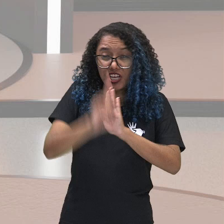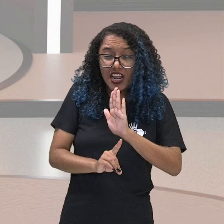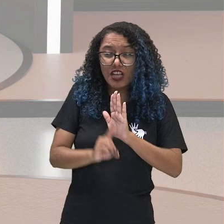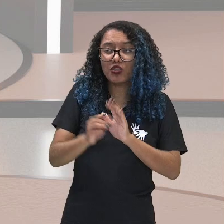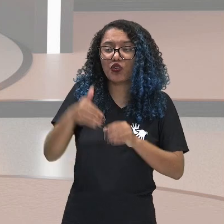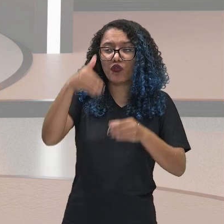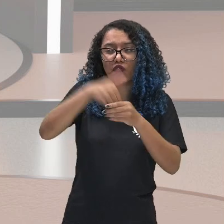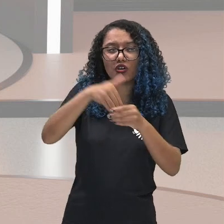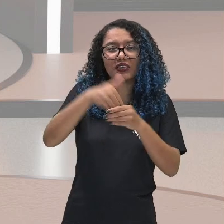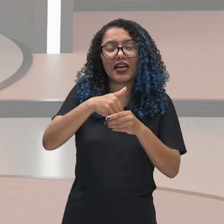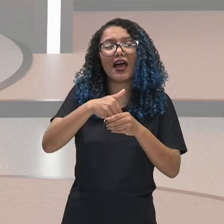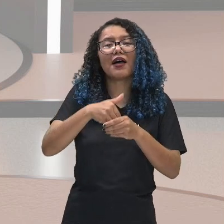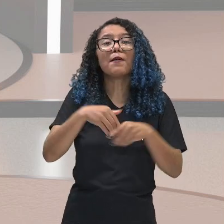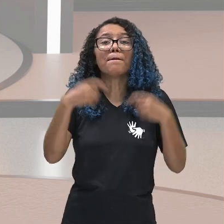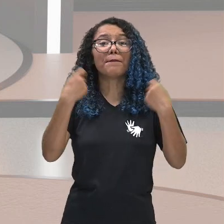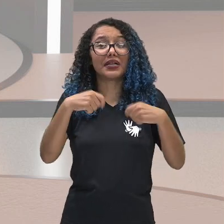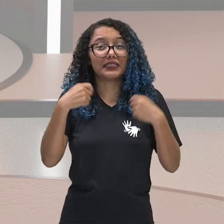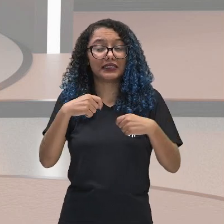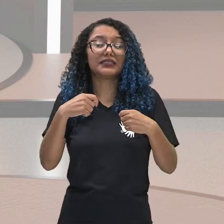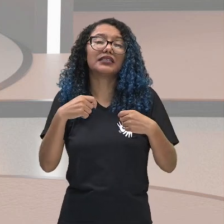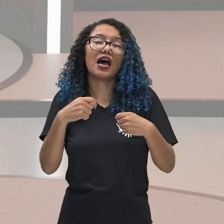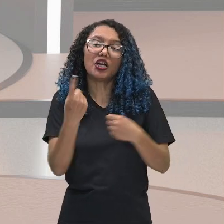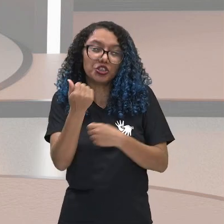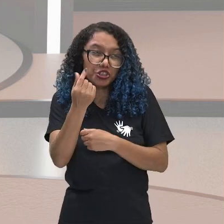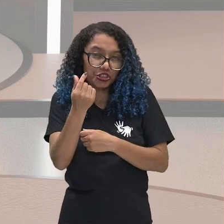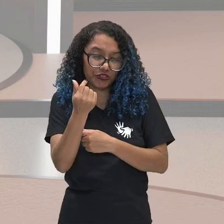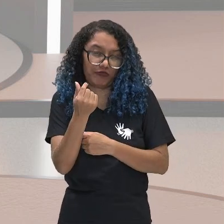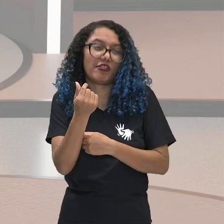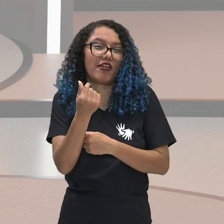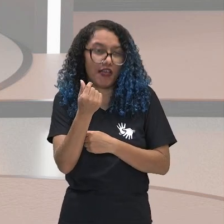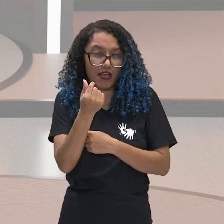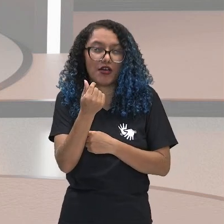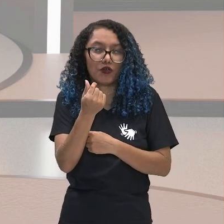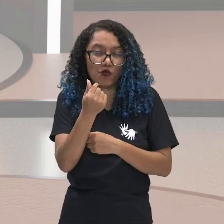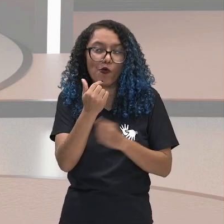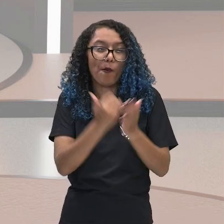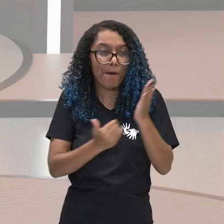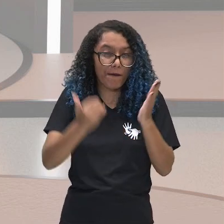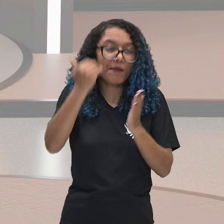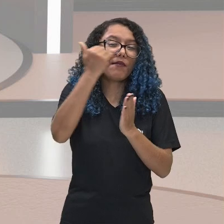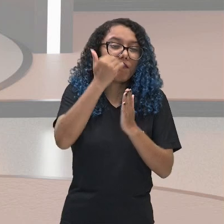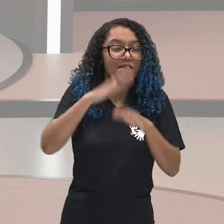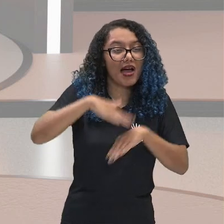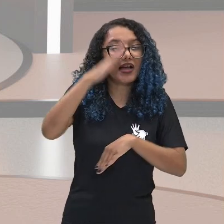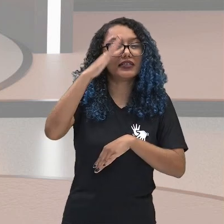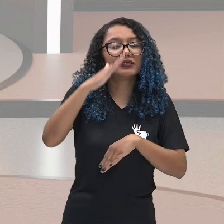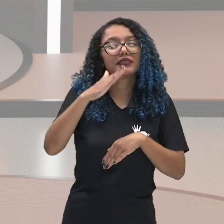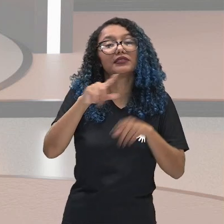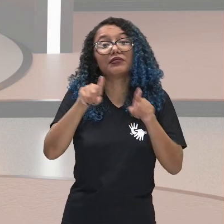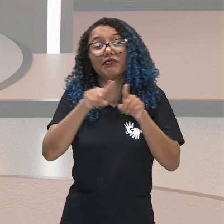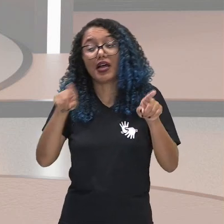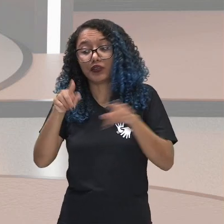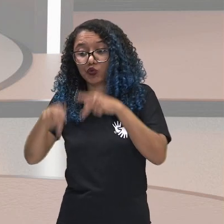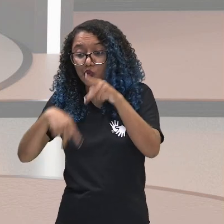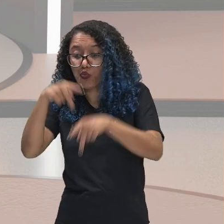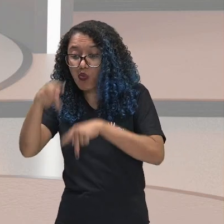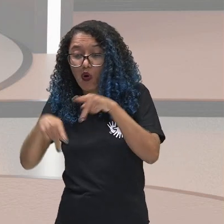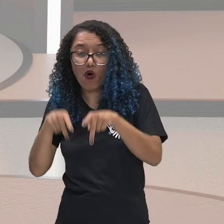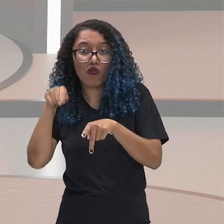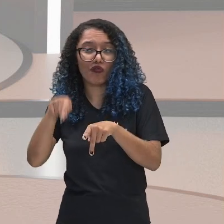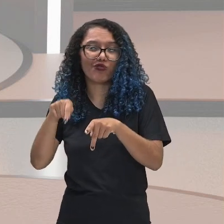renda que a maior parte da população não tinha. Isso representava a grande desigualdade